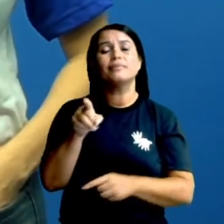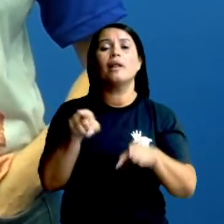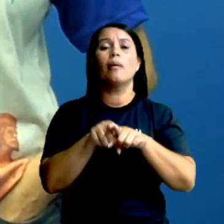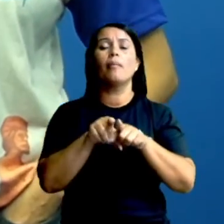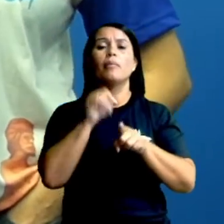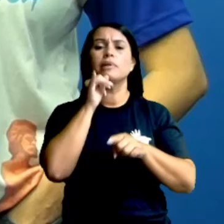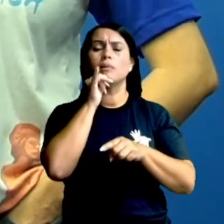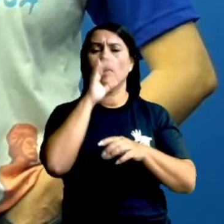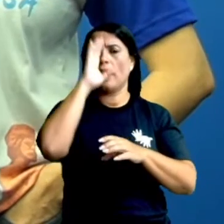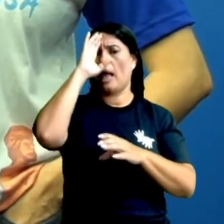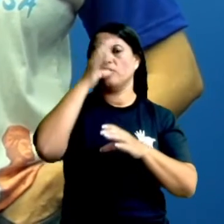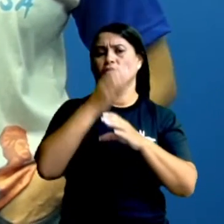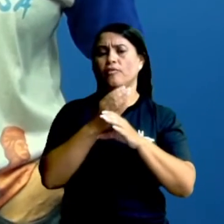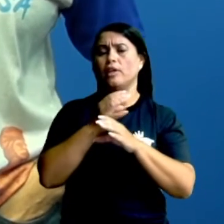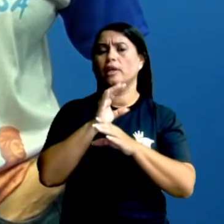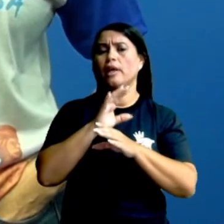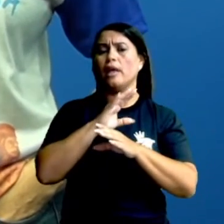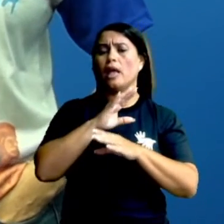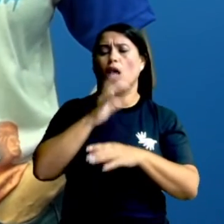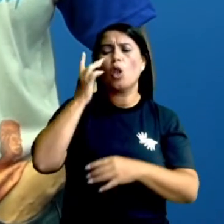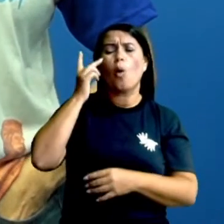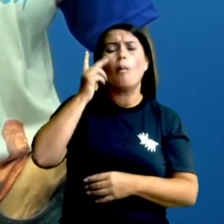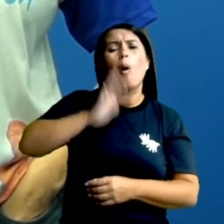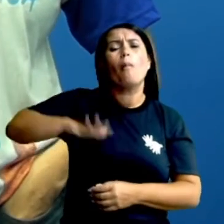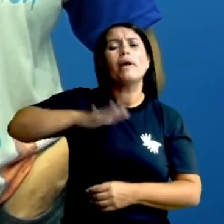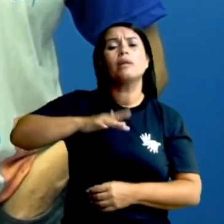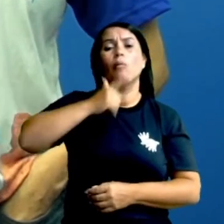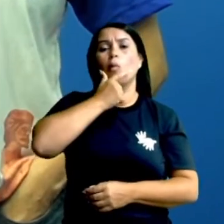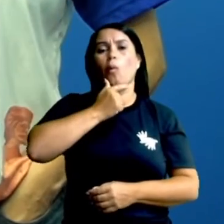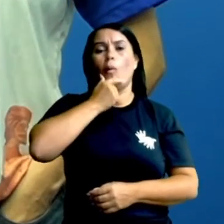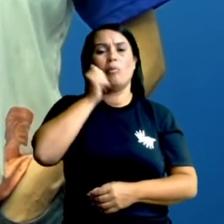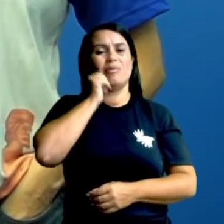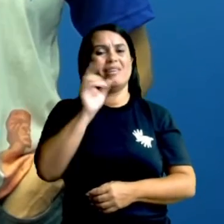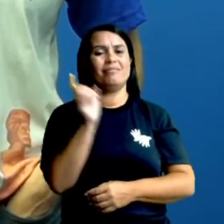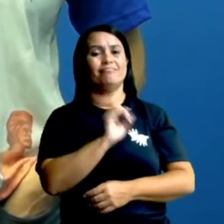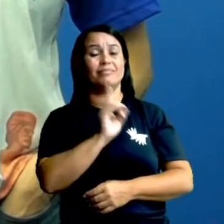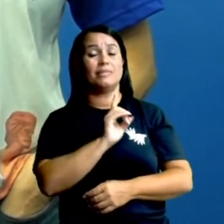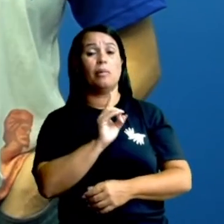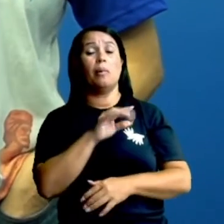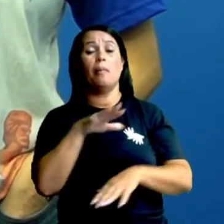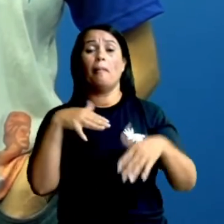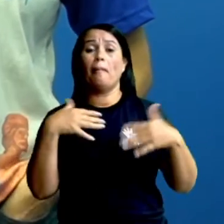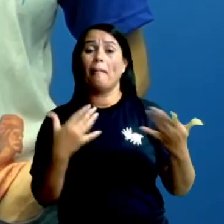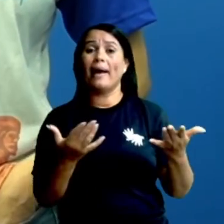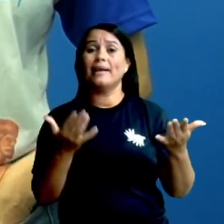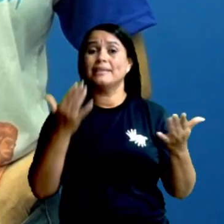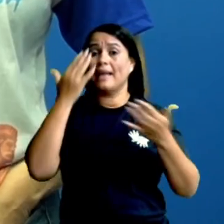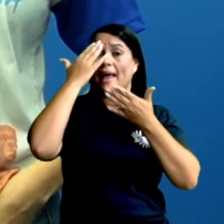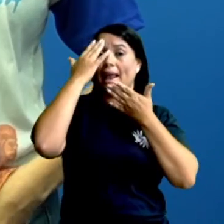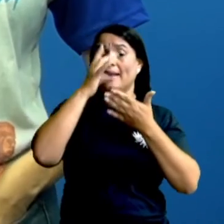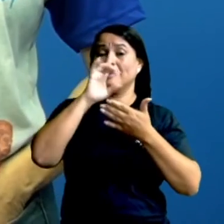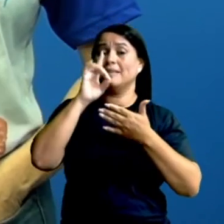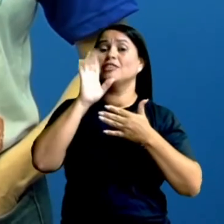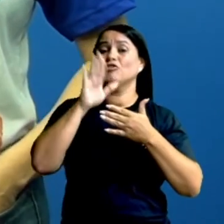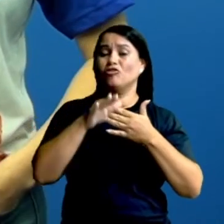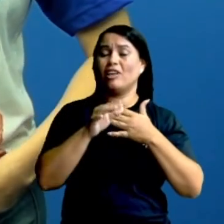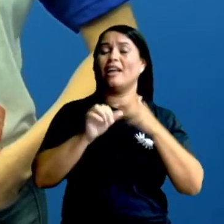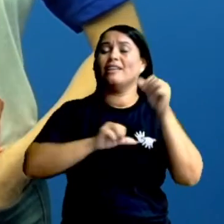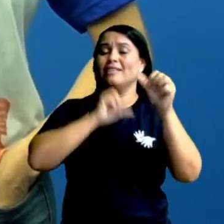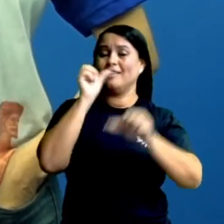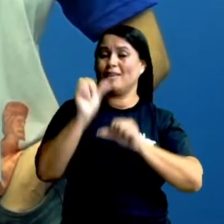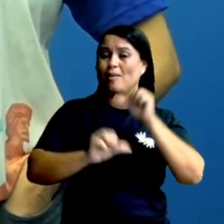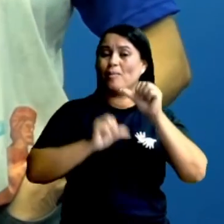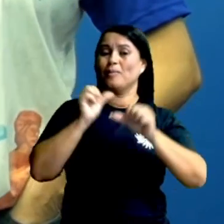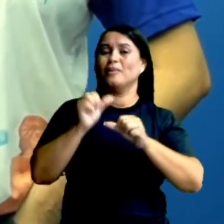de chefia geralmente são ocupados por homens e não por mulheres. Felizmente, isso está mudando, tá? A gente hoje já vê